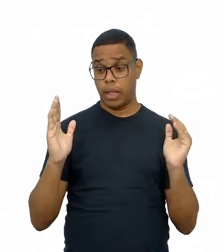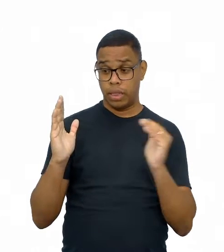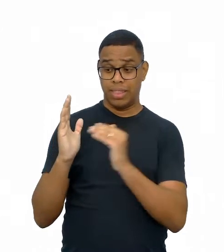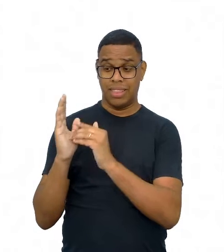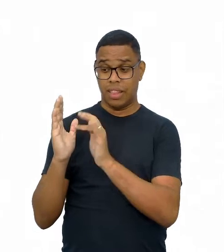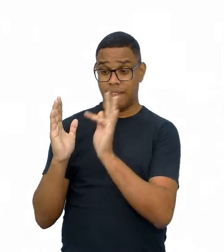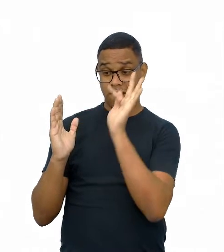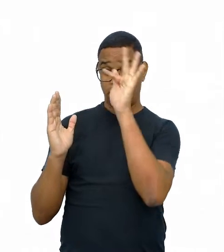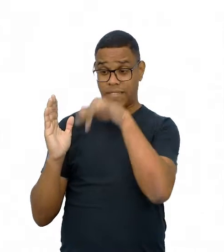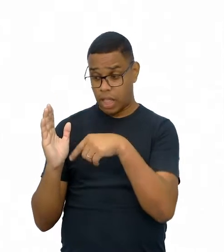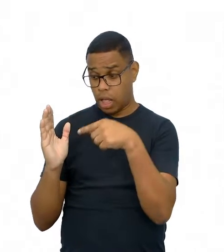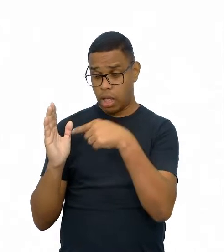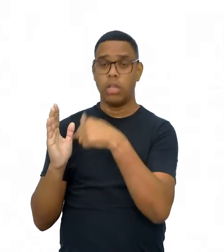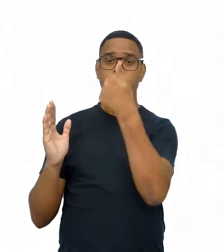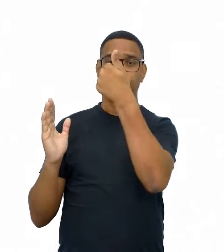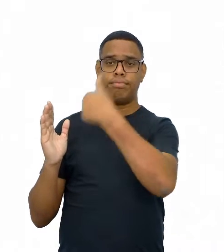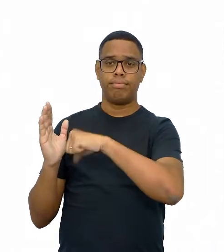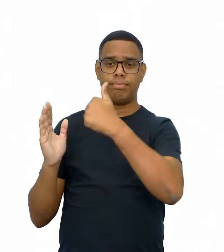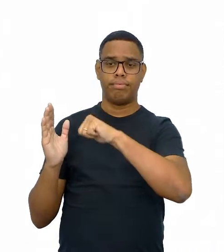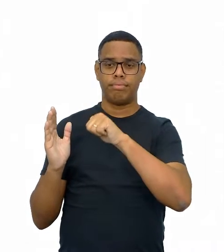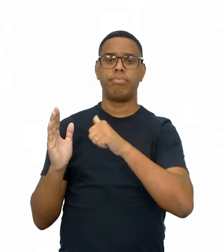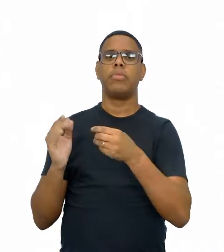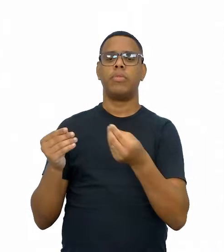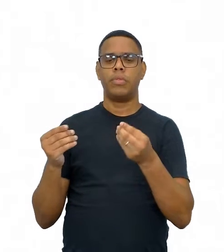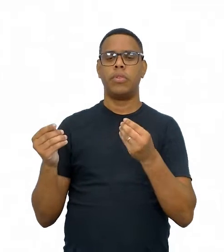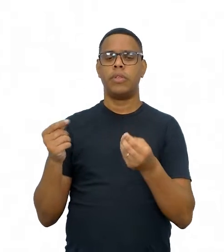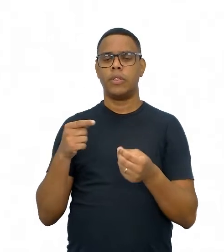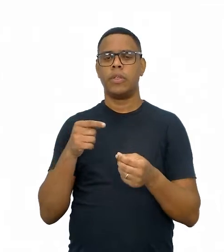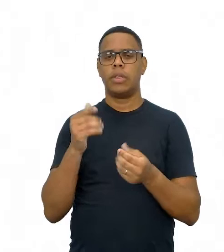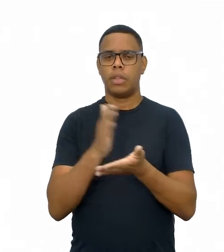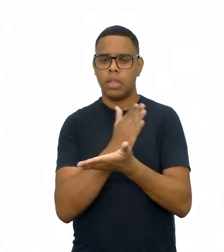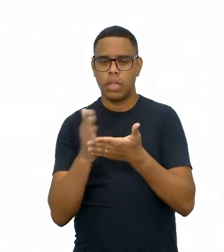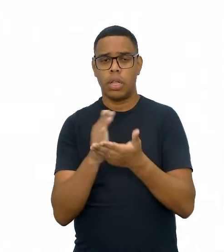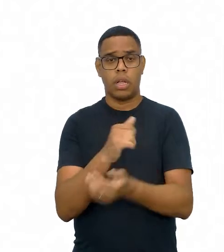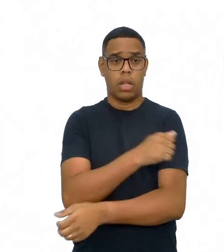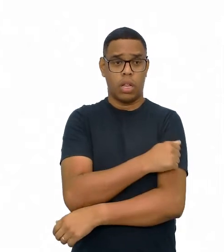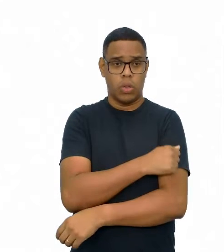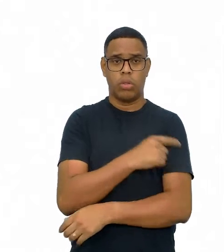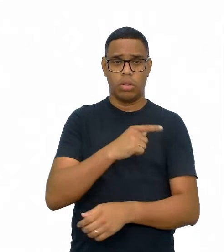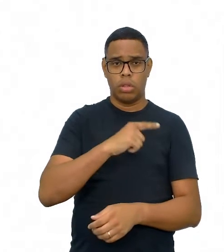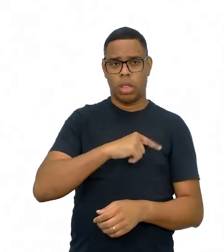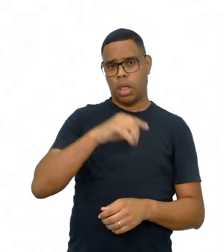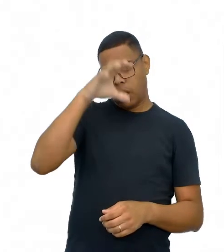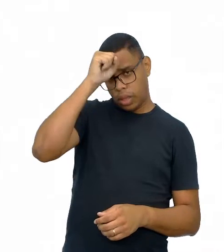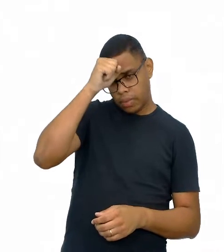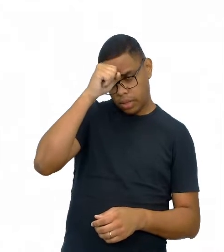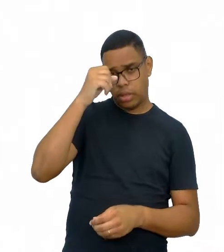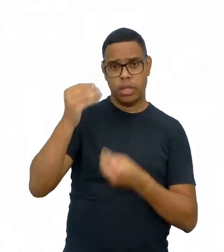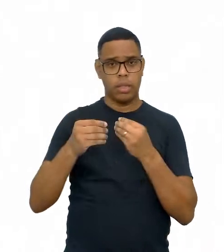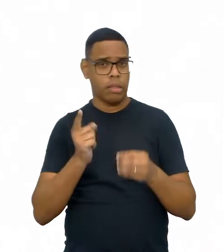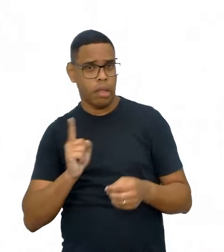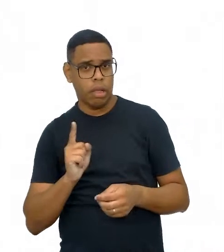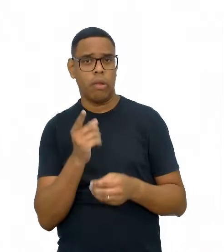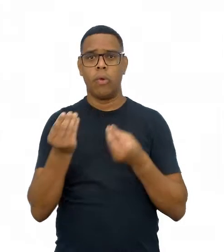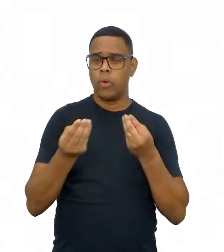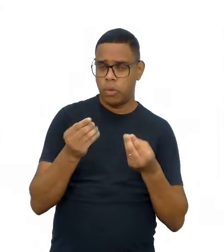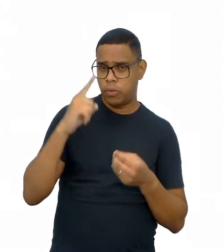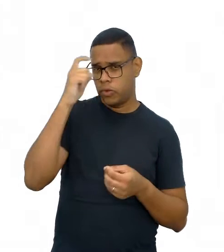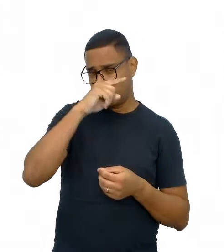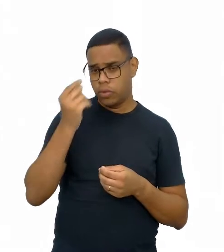de ensino e consiste em classificar os alunos de acordo com níveis de aproveitamento previamente